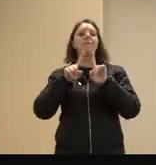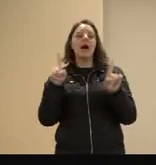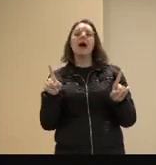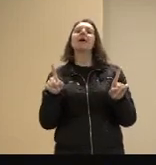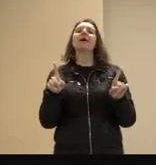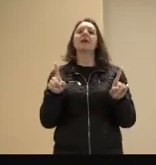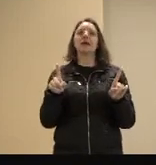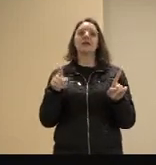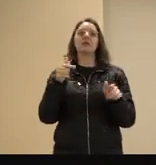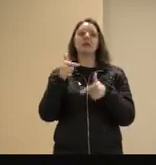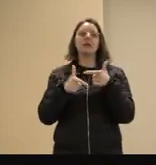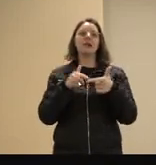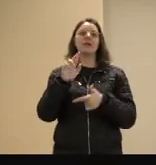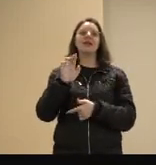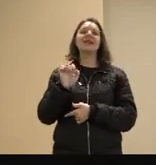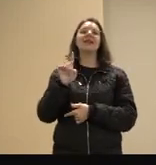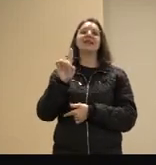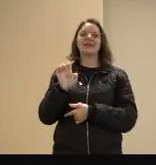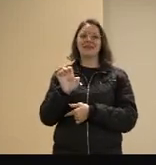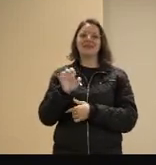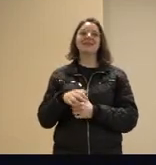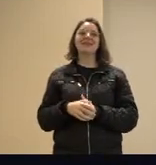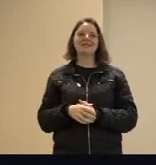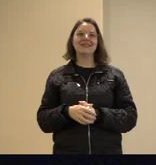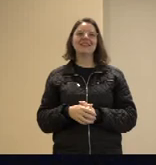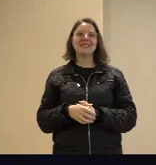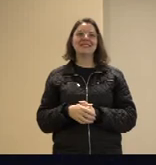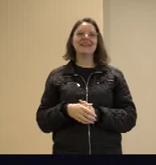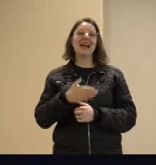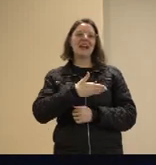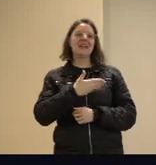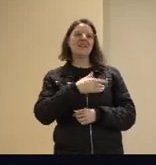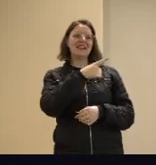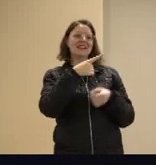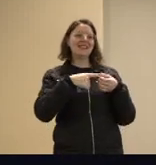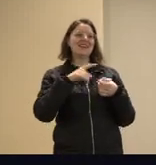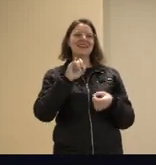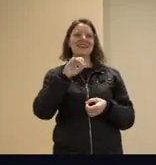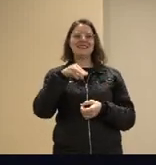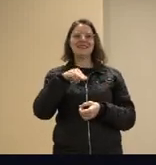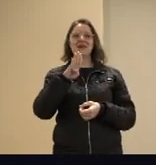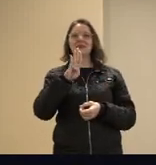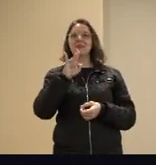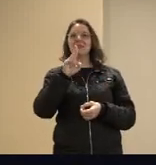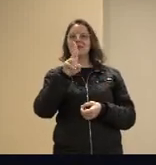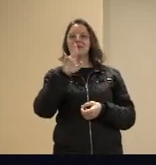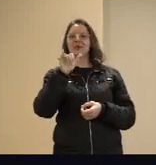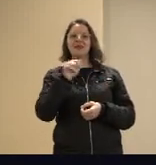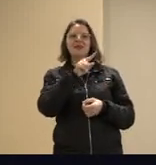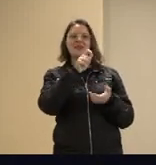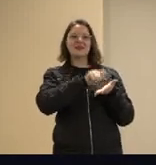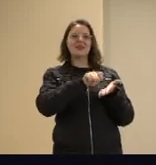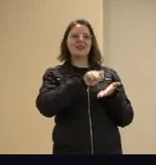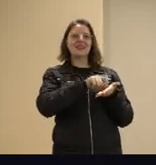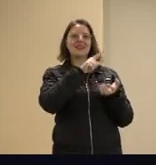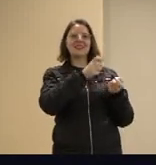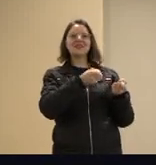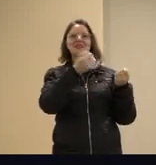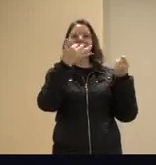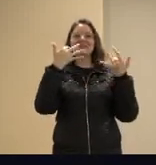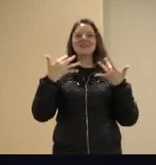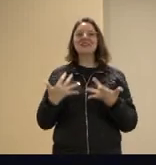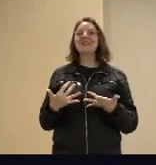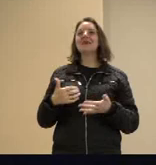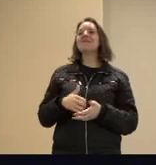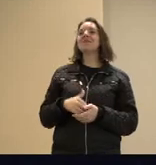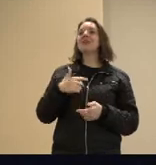o trabalho em rede. A colega de Imbuia, que eu anotei, ela falou o seguinte, vou fazer